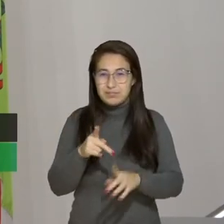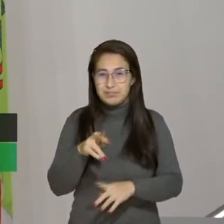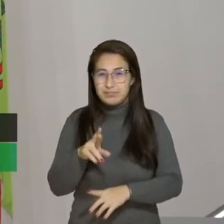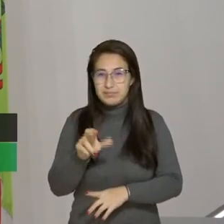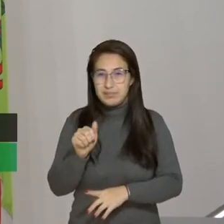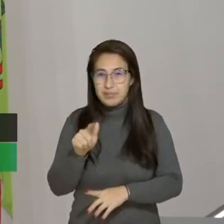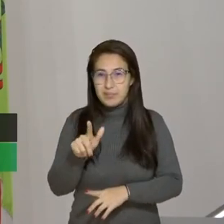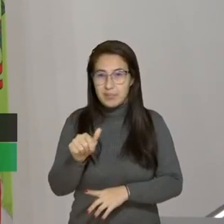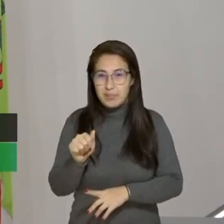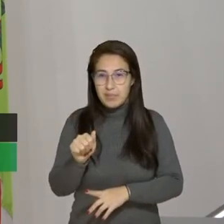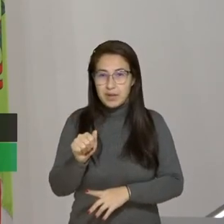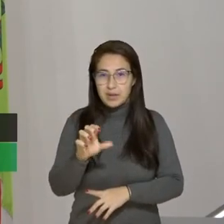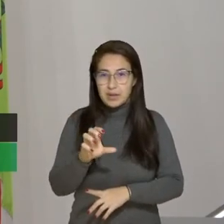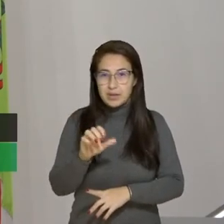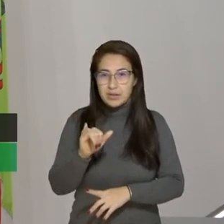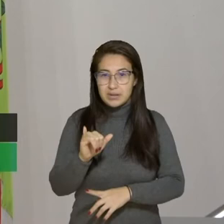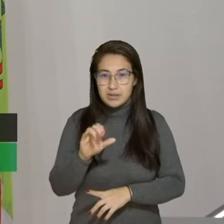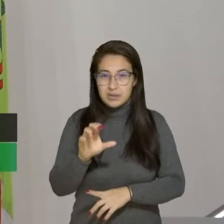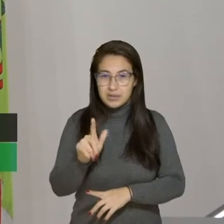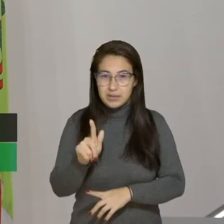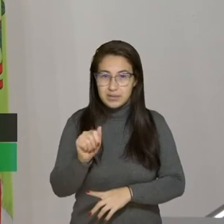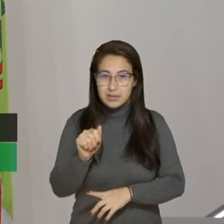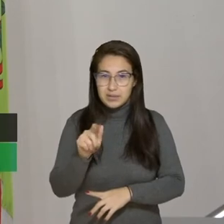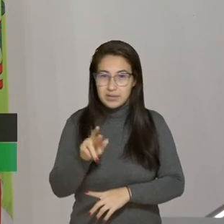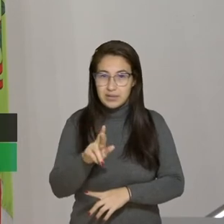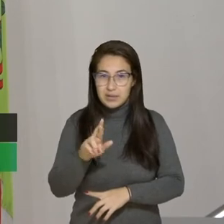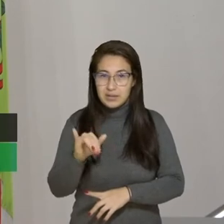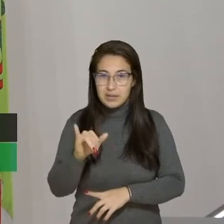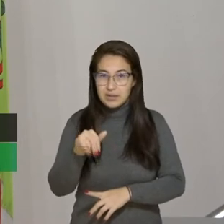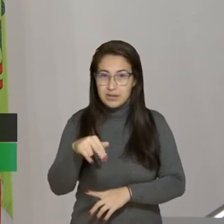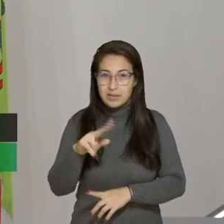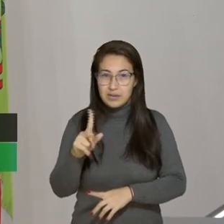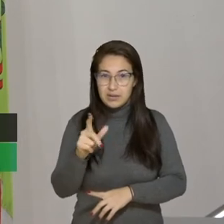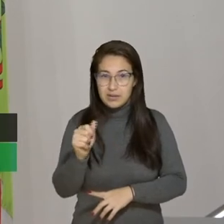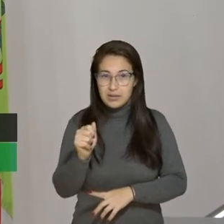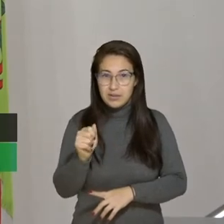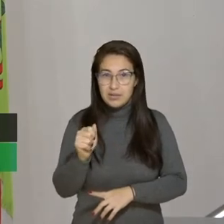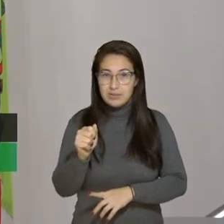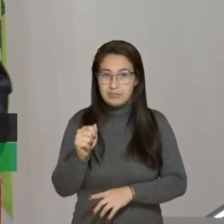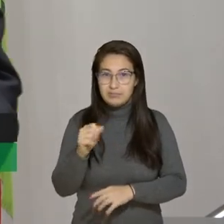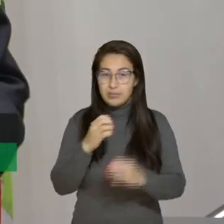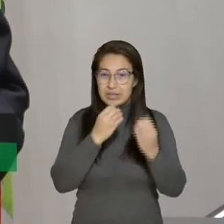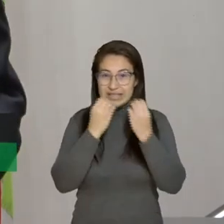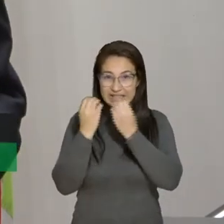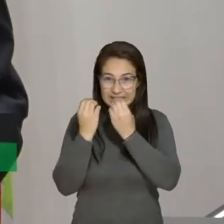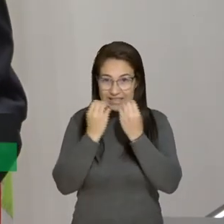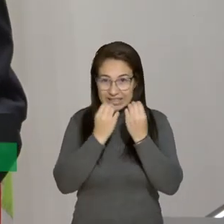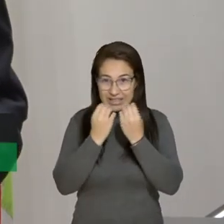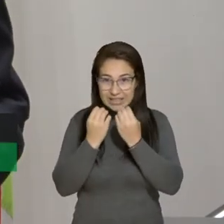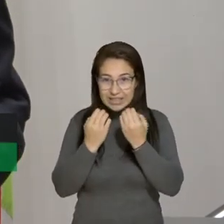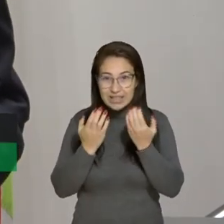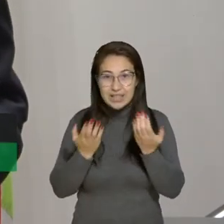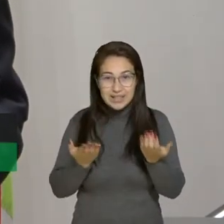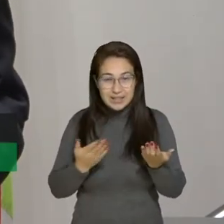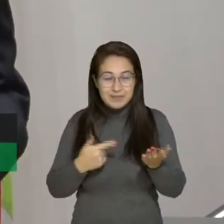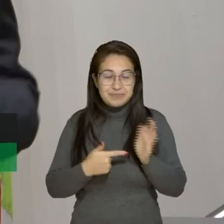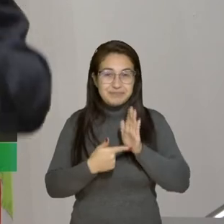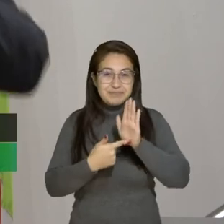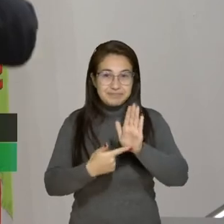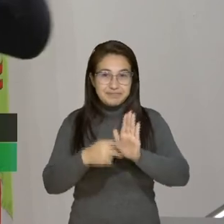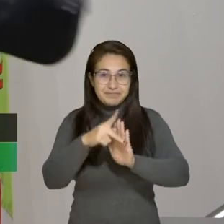Praga da cigarrinha no milho no nosso Oeste Catarinense isso foi que nos inspirou eu apresentei esse projeto de lei